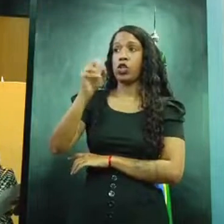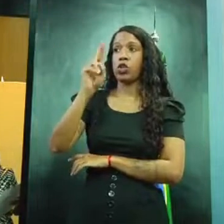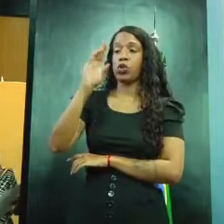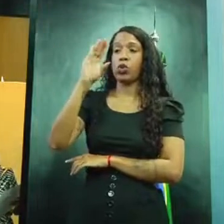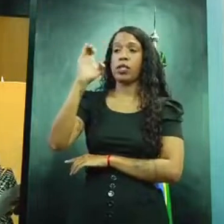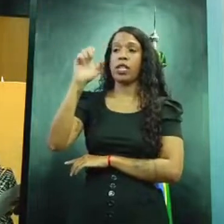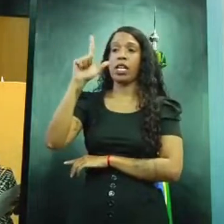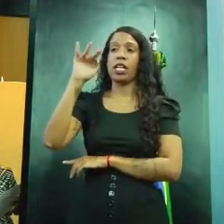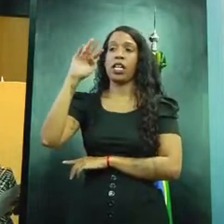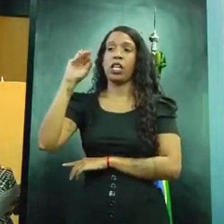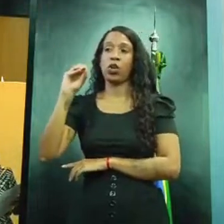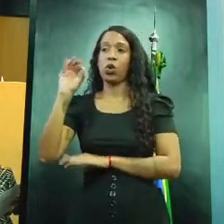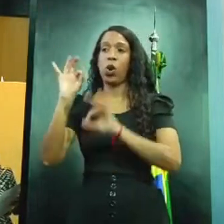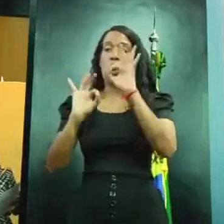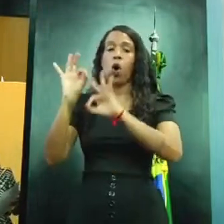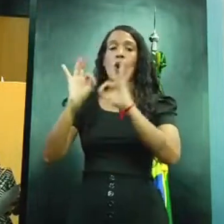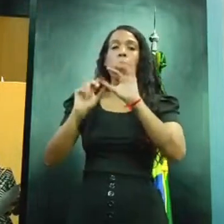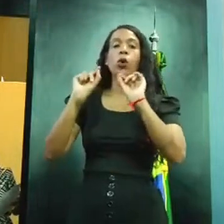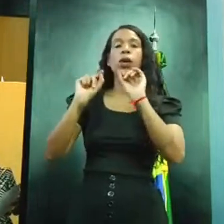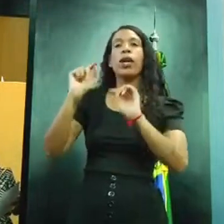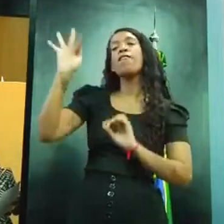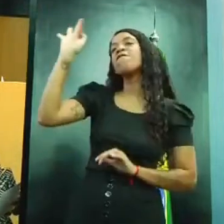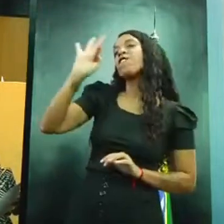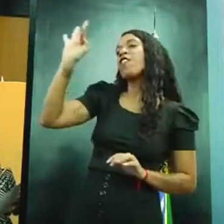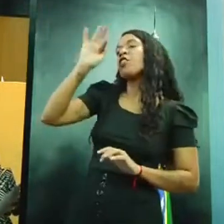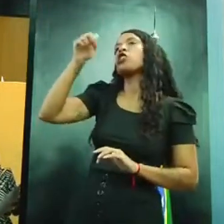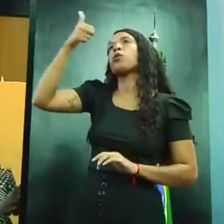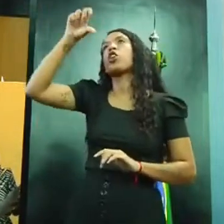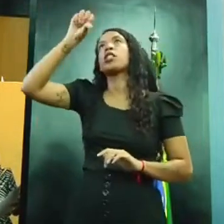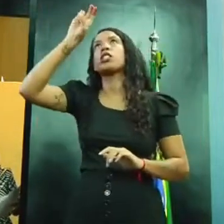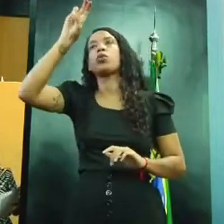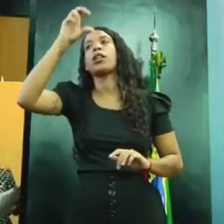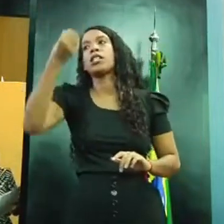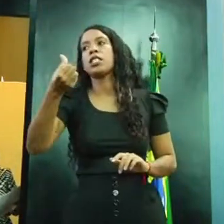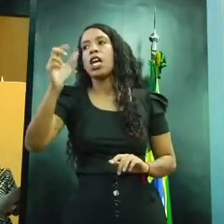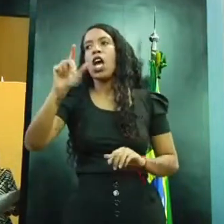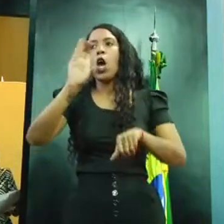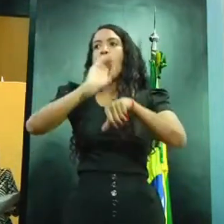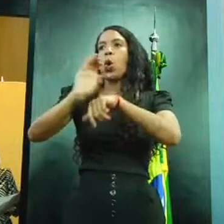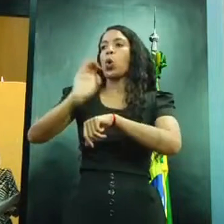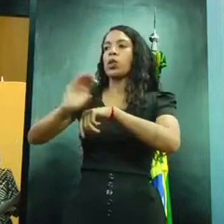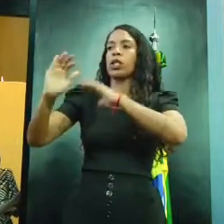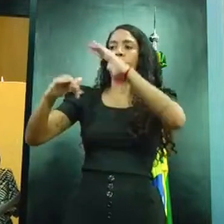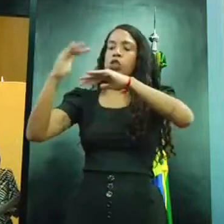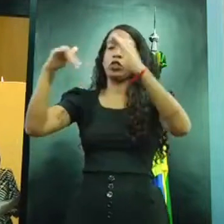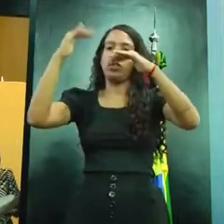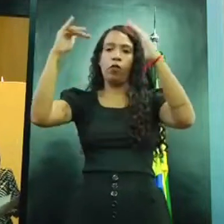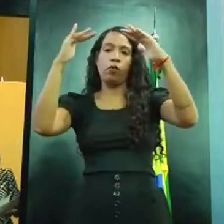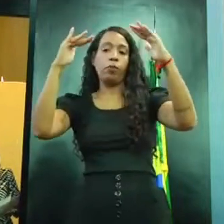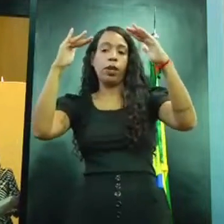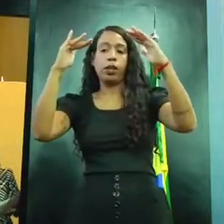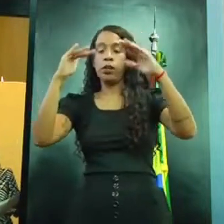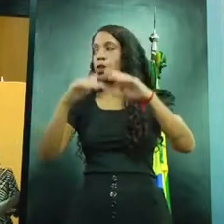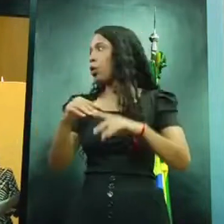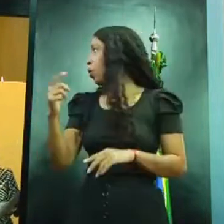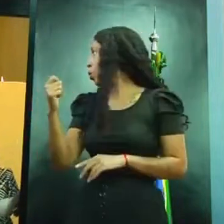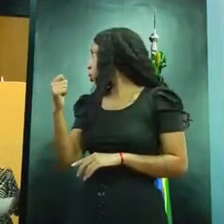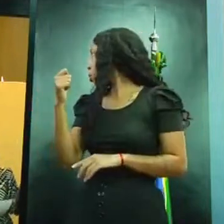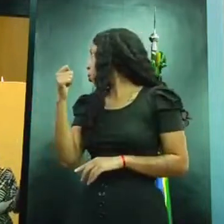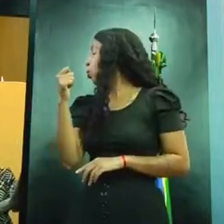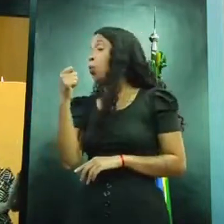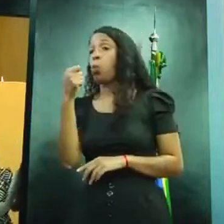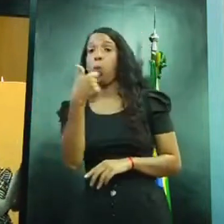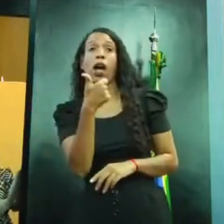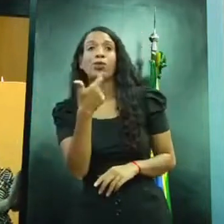Juscelino, que monta, em fevereiro de 56, um Conselho de Desenvolvimento, quase não